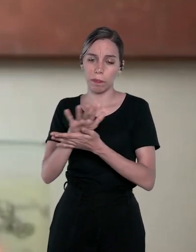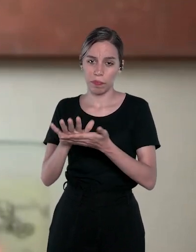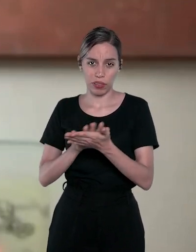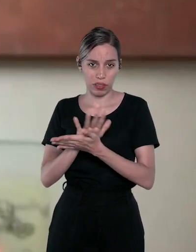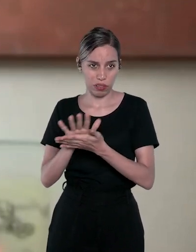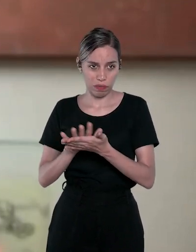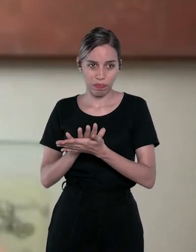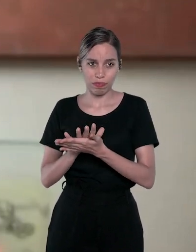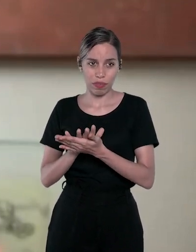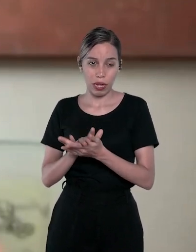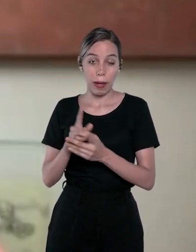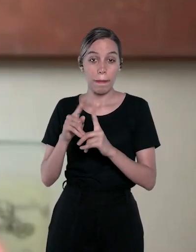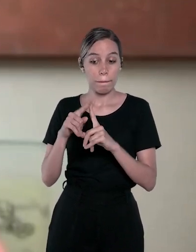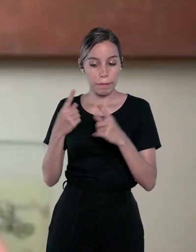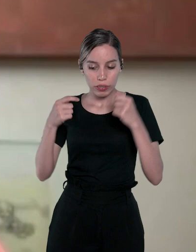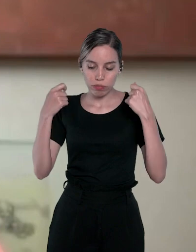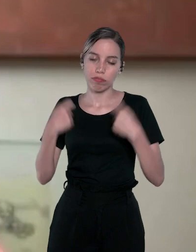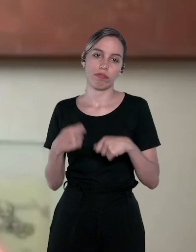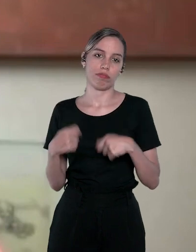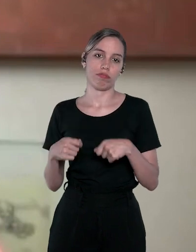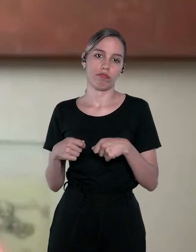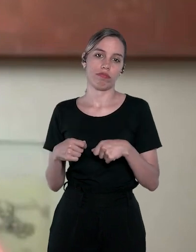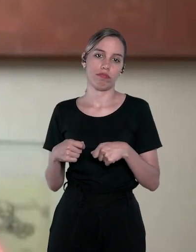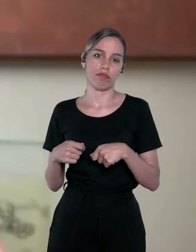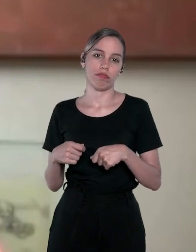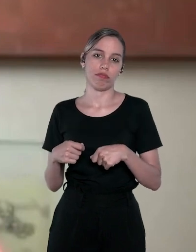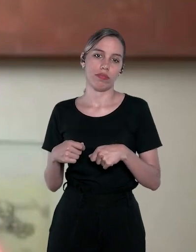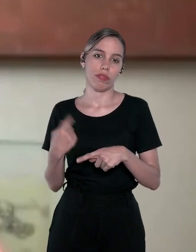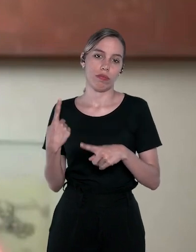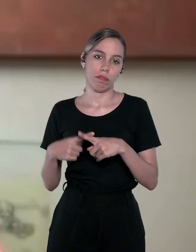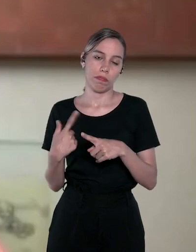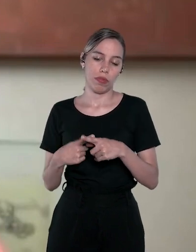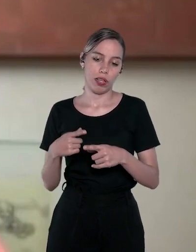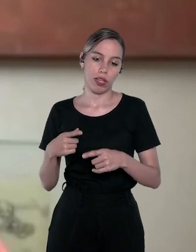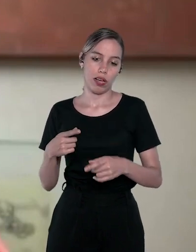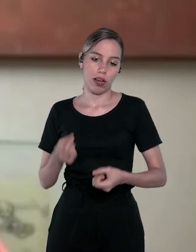é indispensável. E a poesia traz